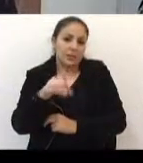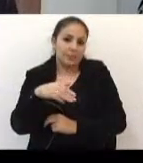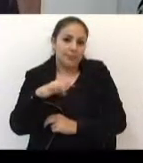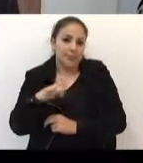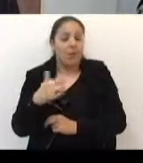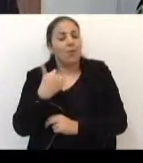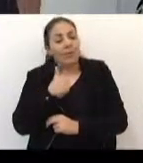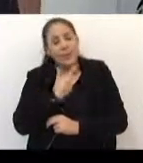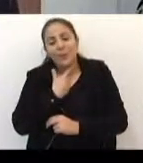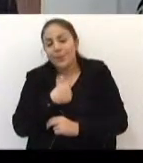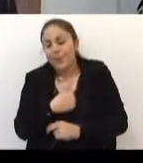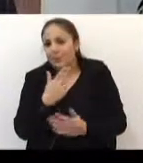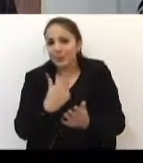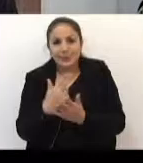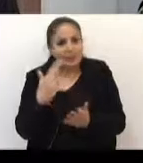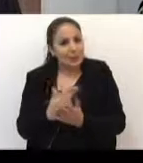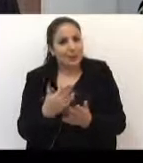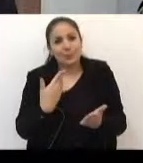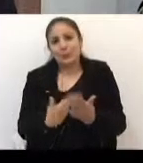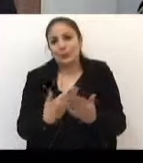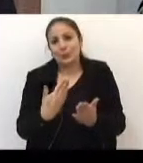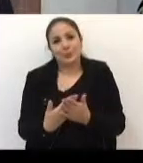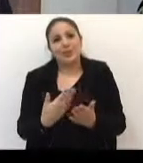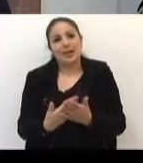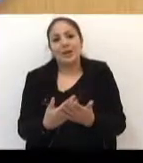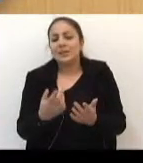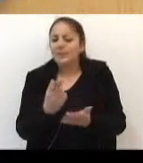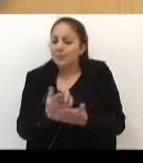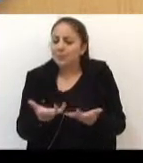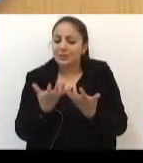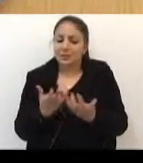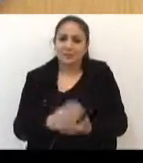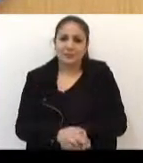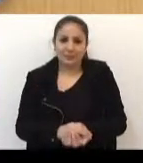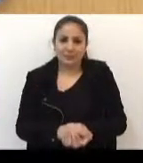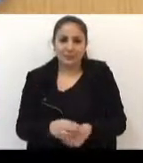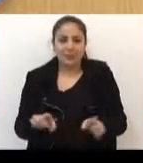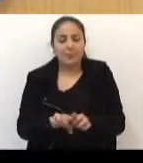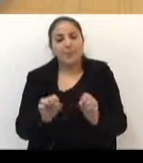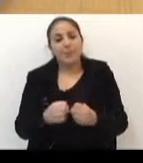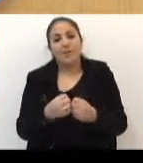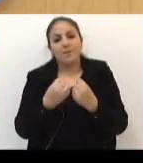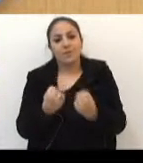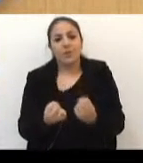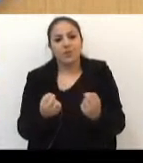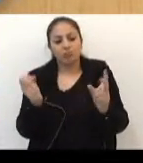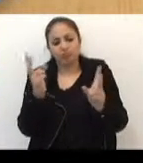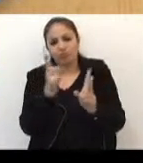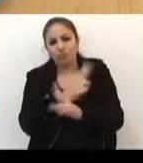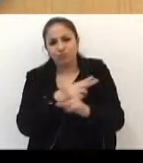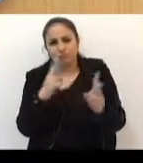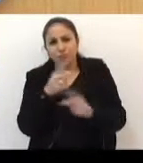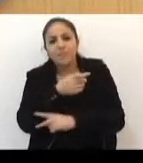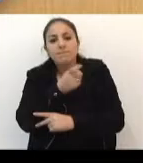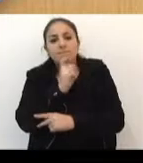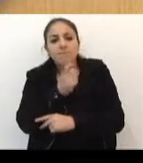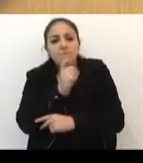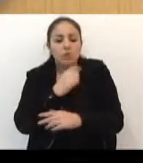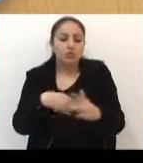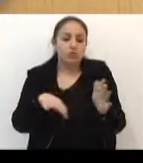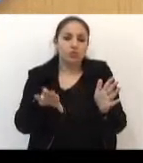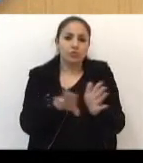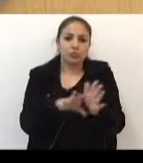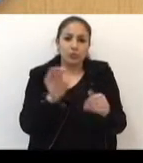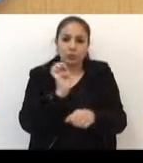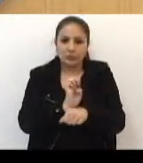aquilo que desde os bancos escolares, na verdade, eu queria fazer. Uma forte massa de ar frio chegou à região norte do estado